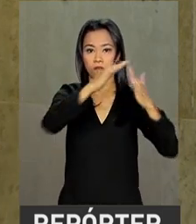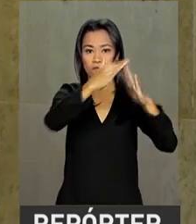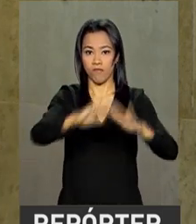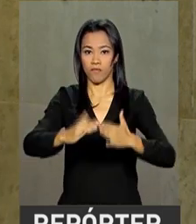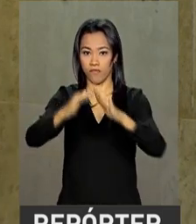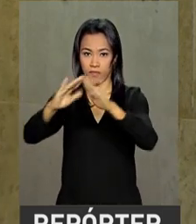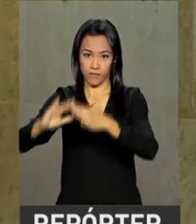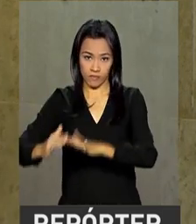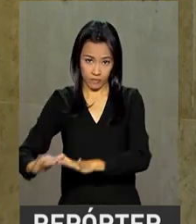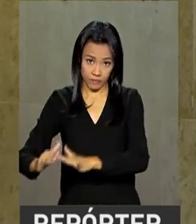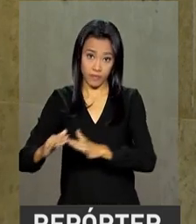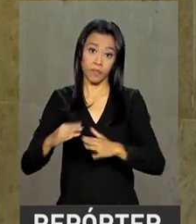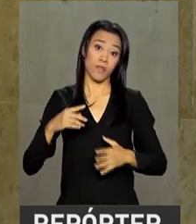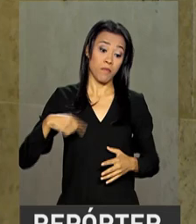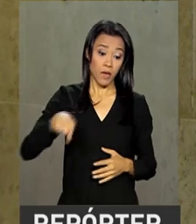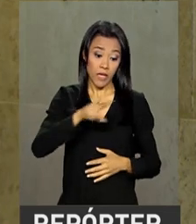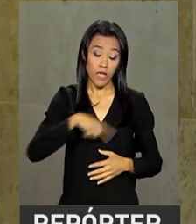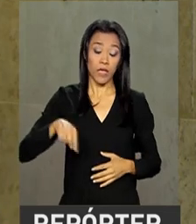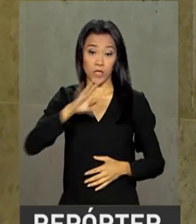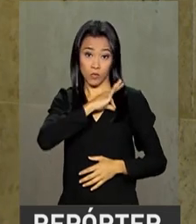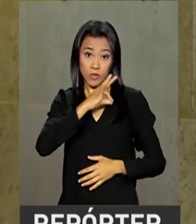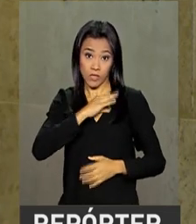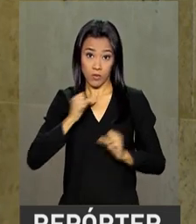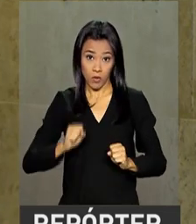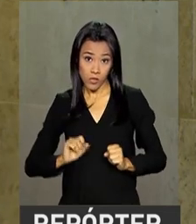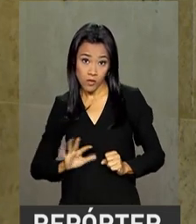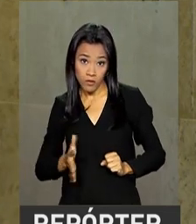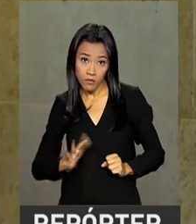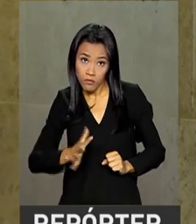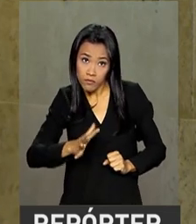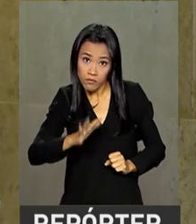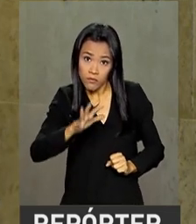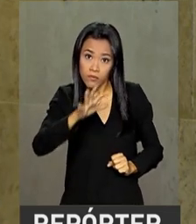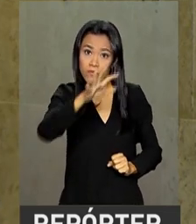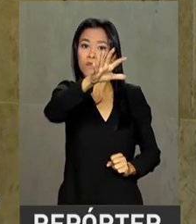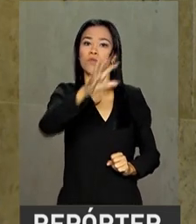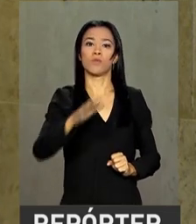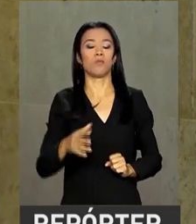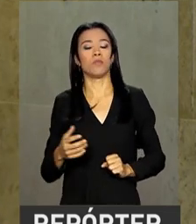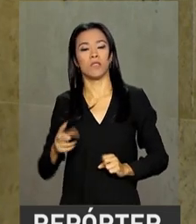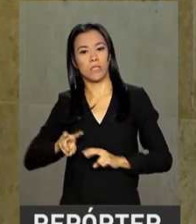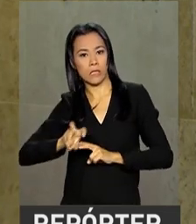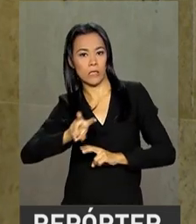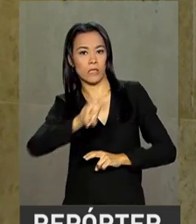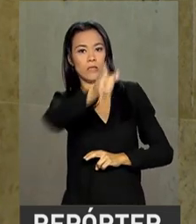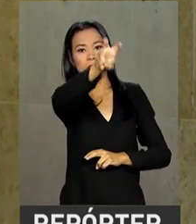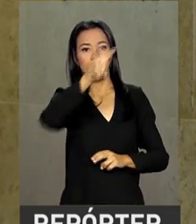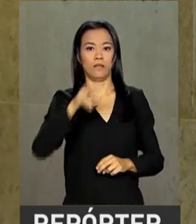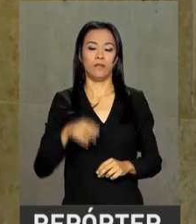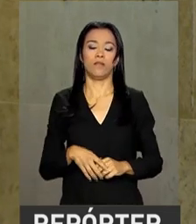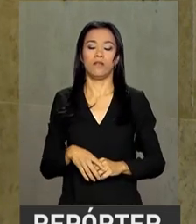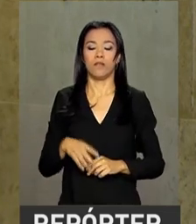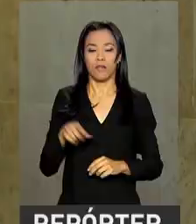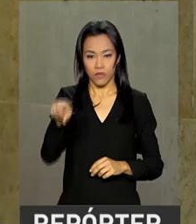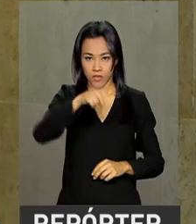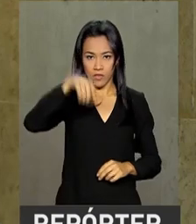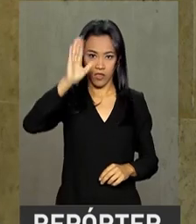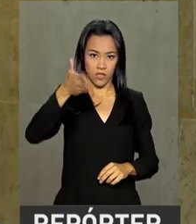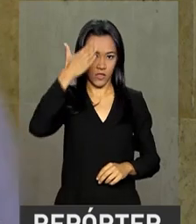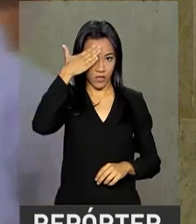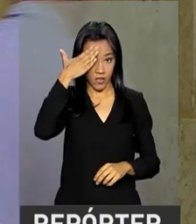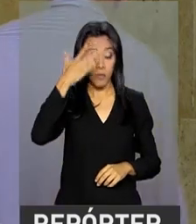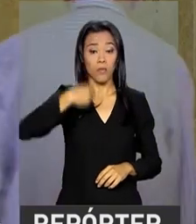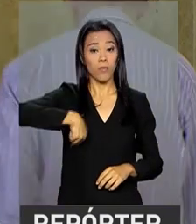policiamento para que ele possa subir possa continuar o enfrentamento com os criminosos os bichos também tem conhecimento nós